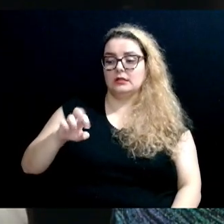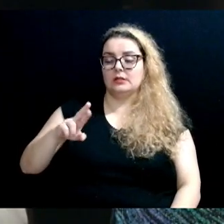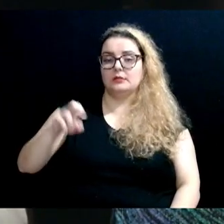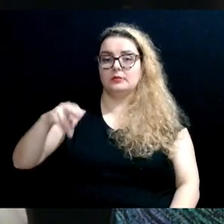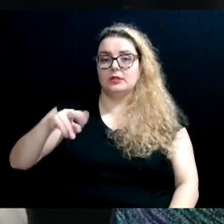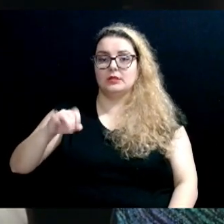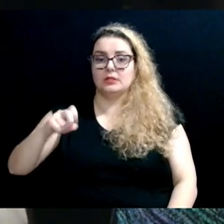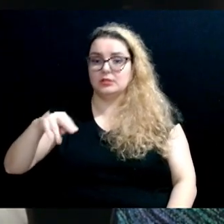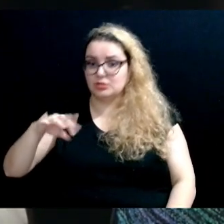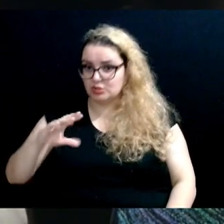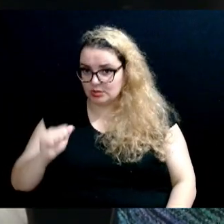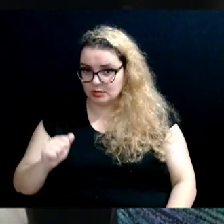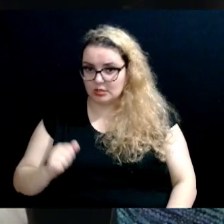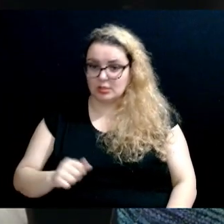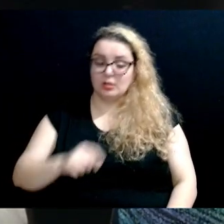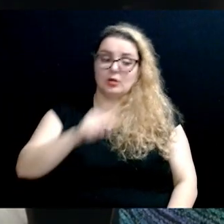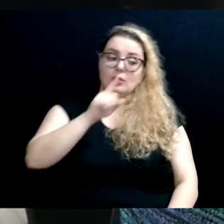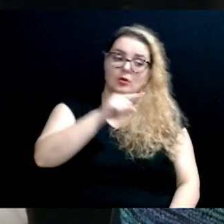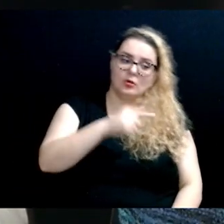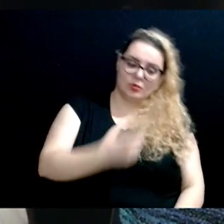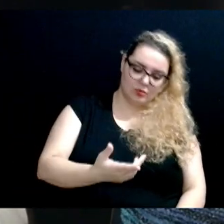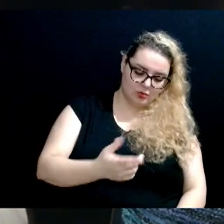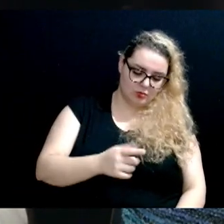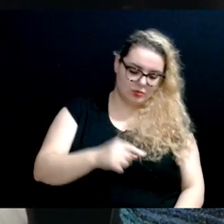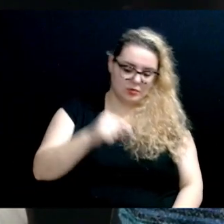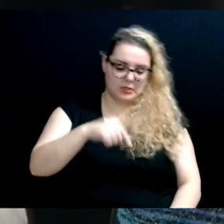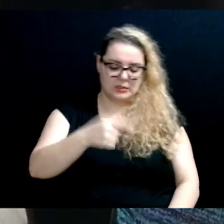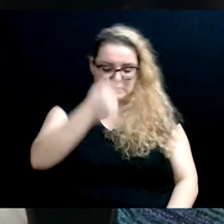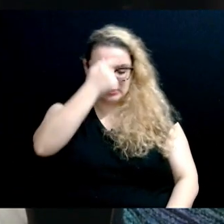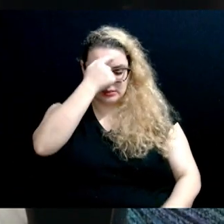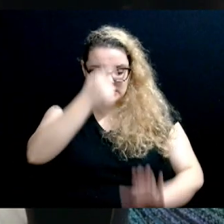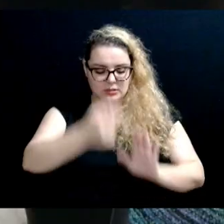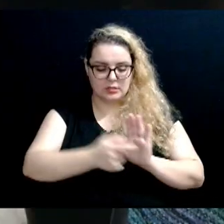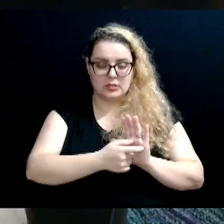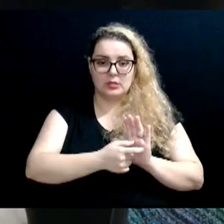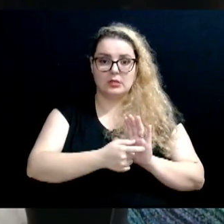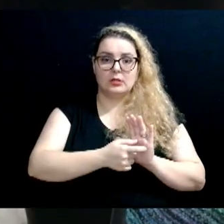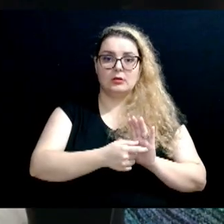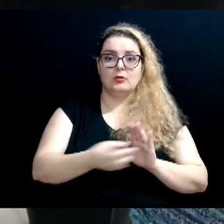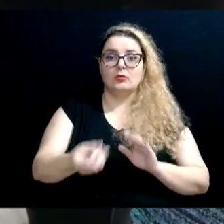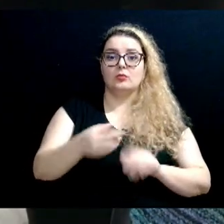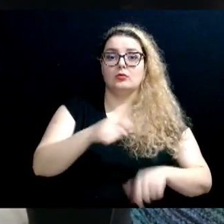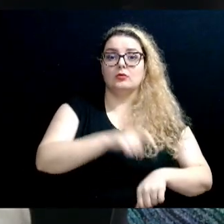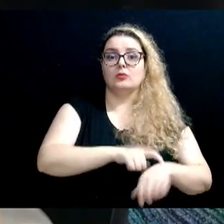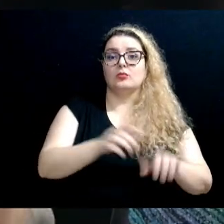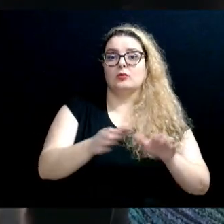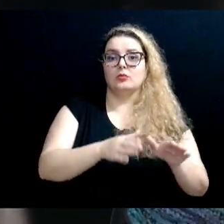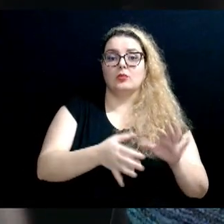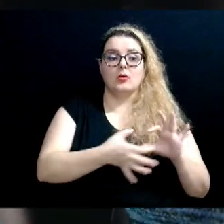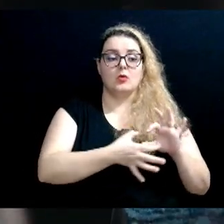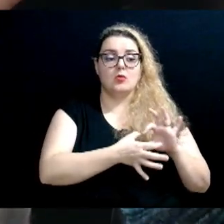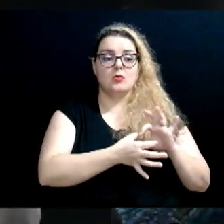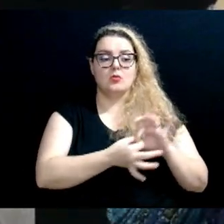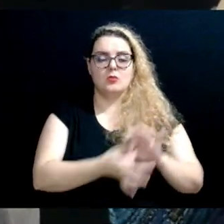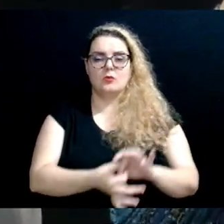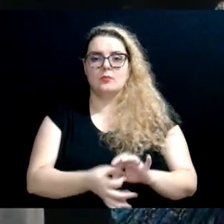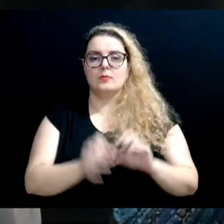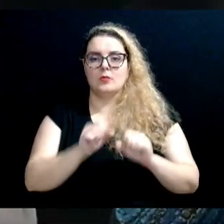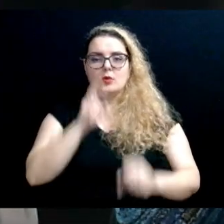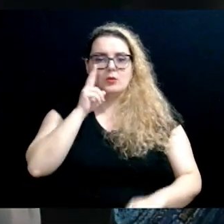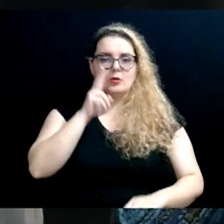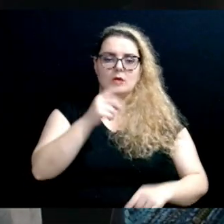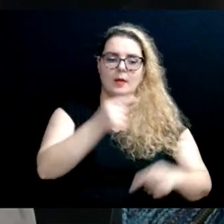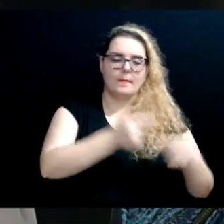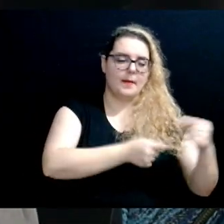novo cenário, Rúbia e Soraya, que é a questão do contexto. Vocês podem ver que toda discussão de